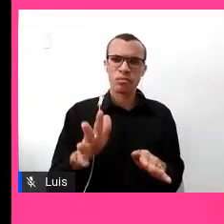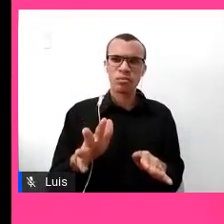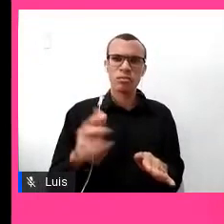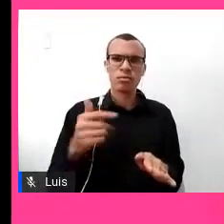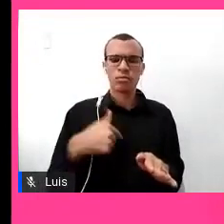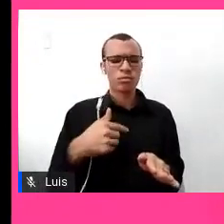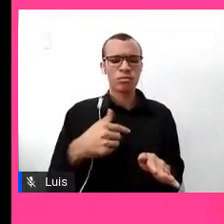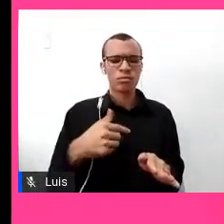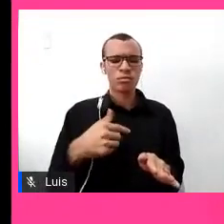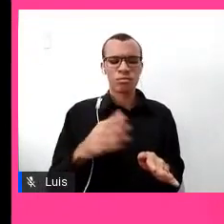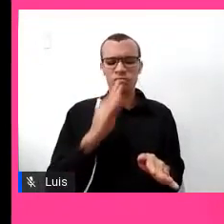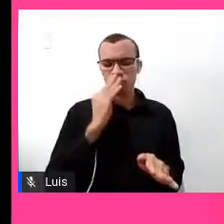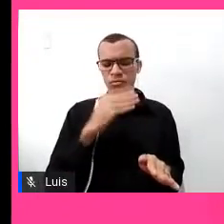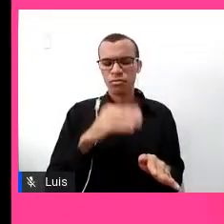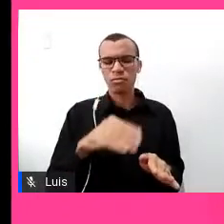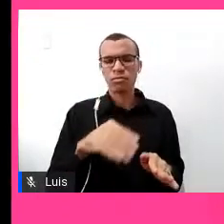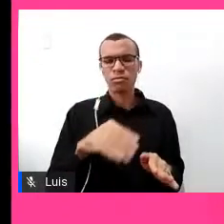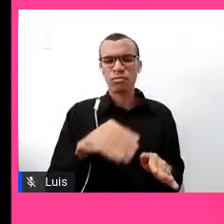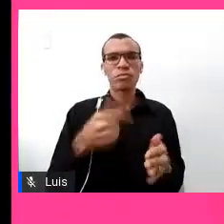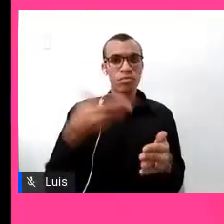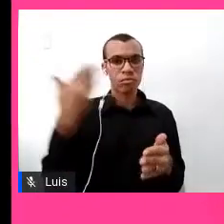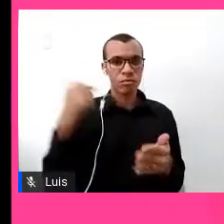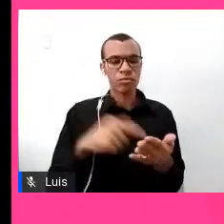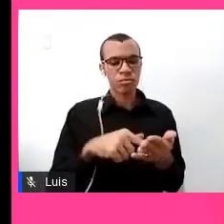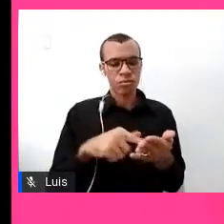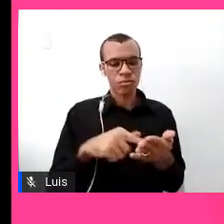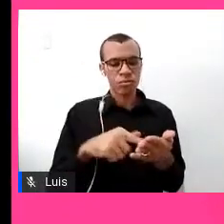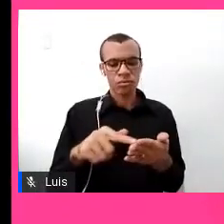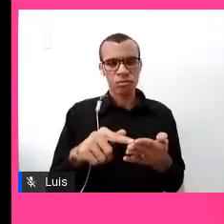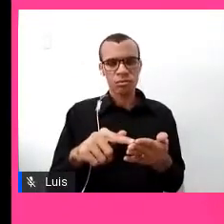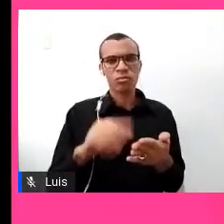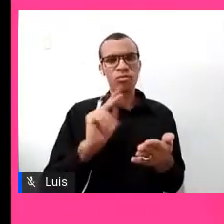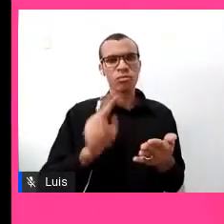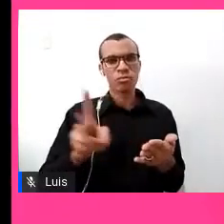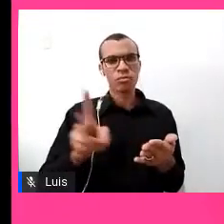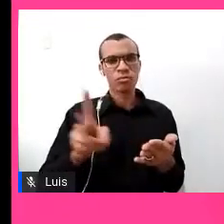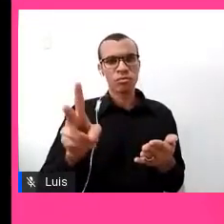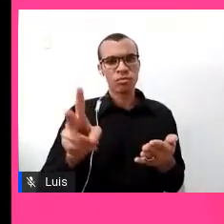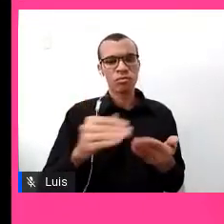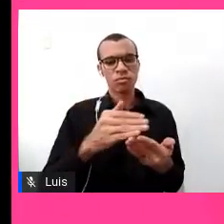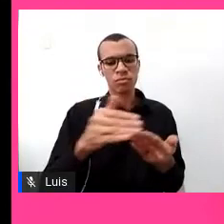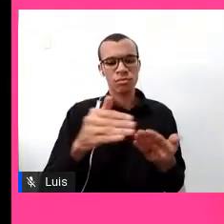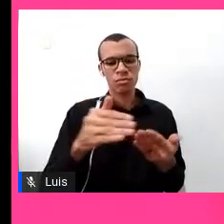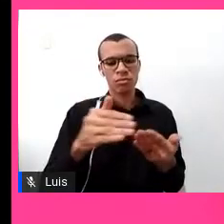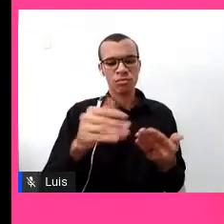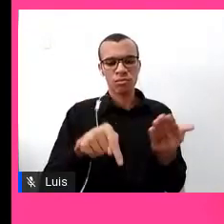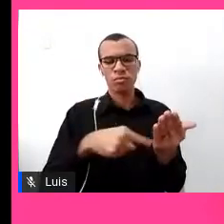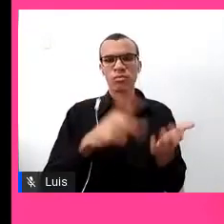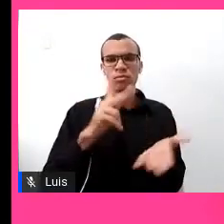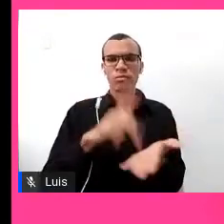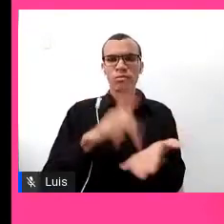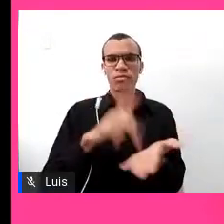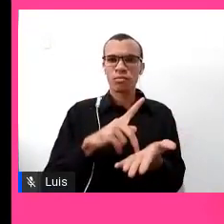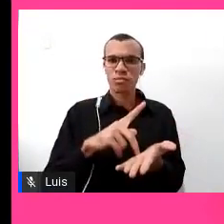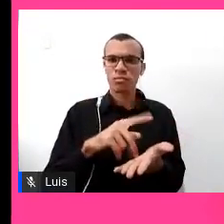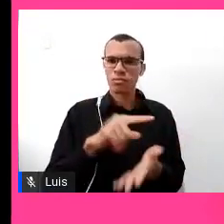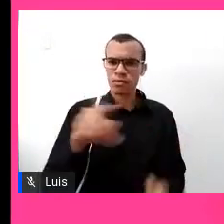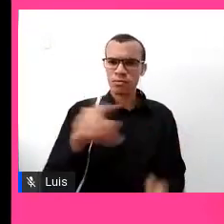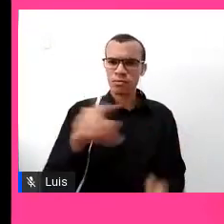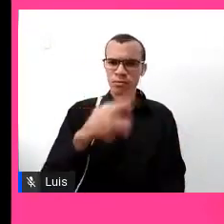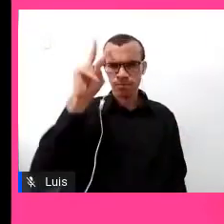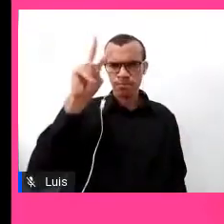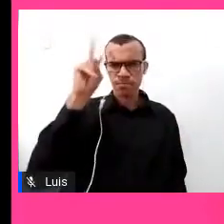feito. Então, eu vou deixar a marca aqui no cantinho, na verdade. Se vocês se lembrarem, existem